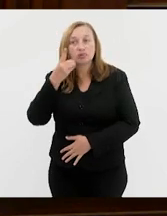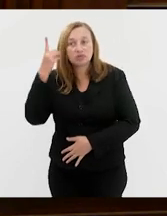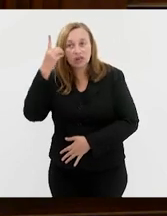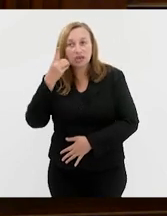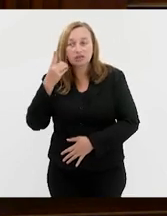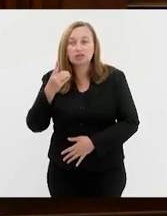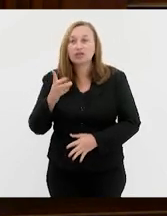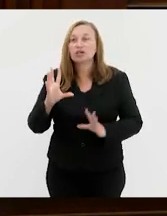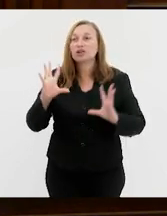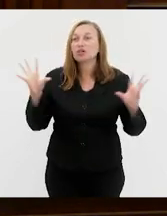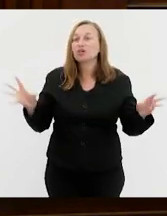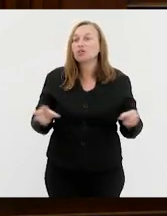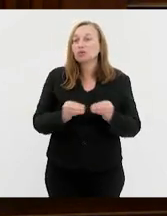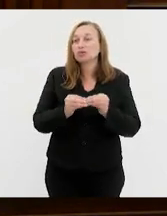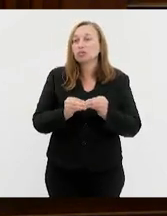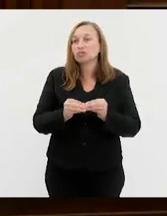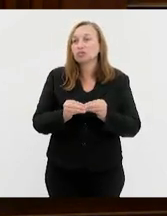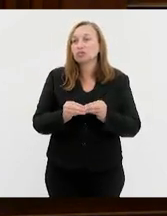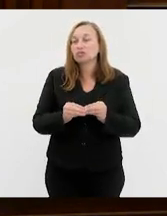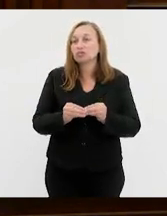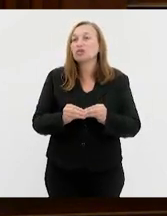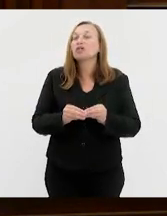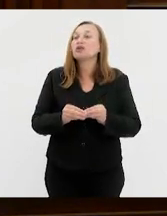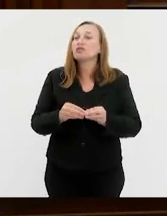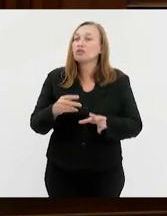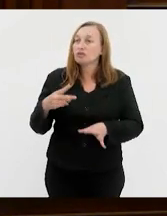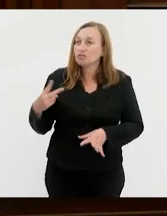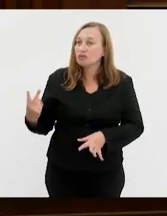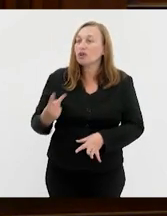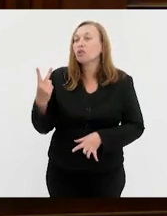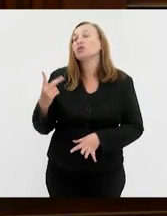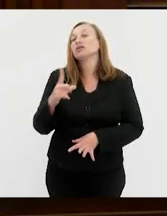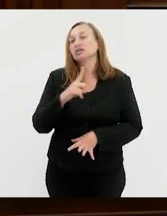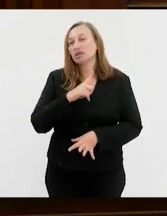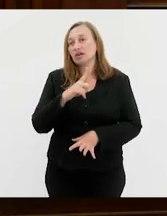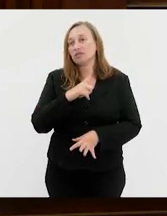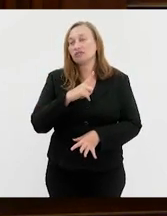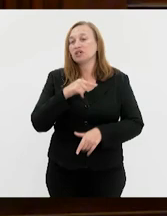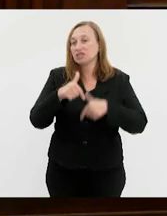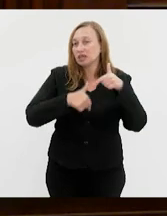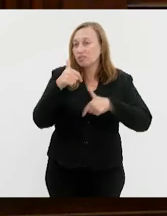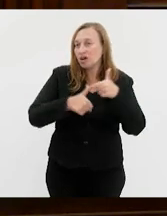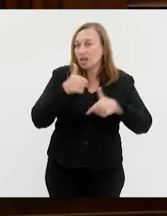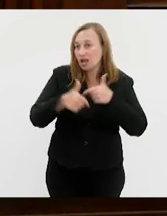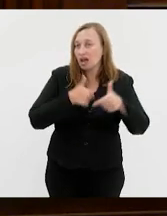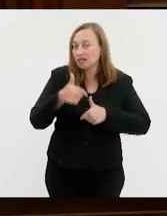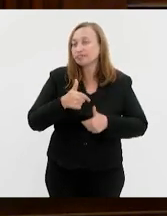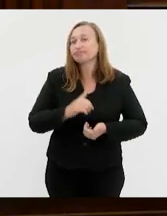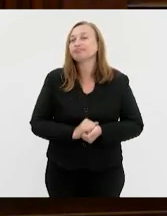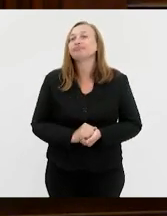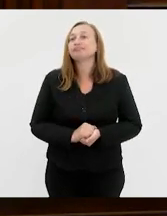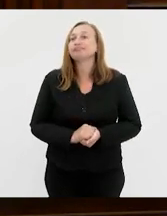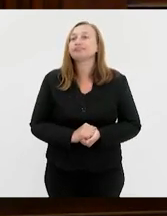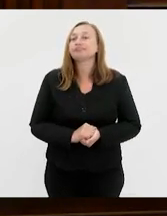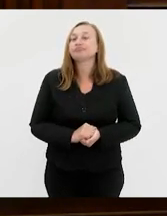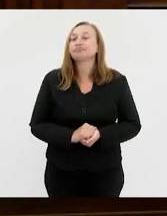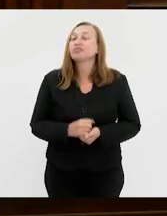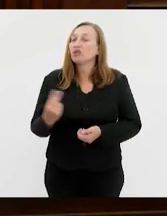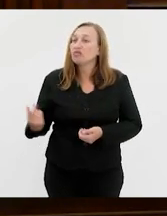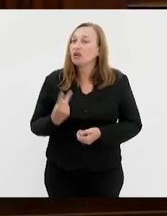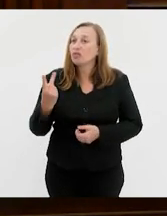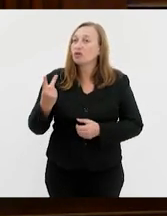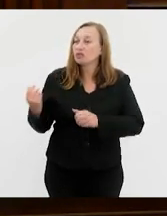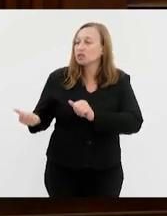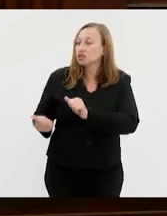Conclusão, valeu a pena trabalhar, valeu a pena estar ao lado de